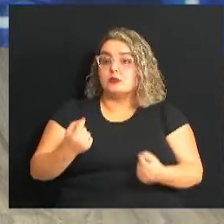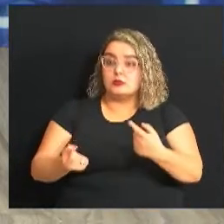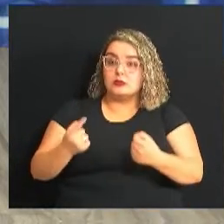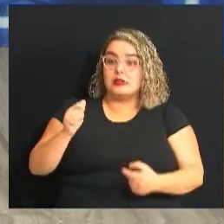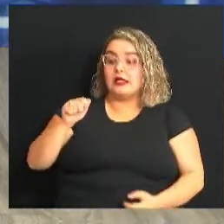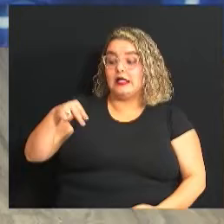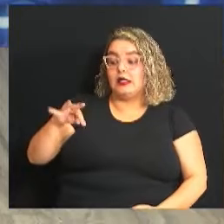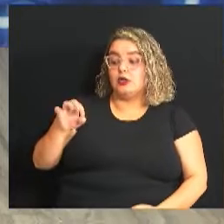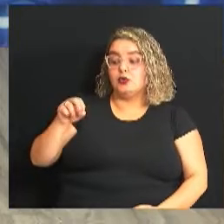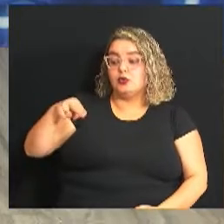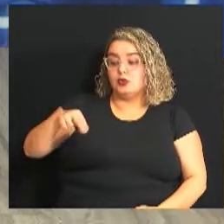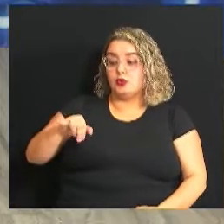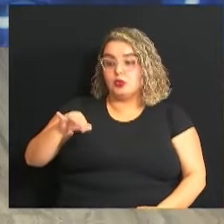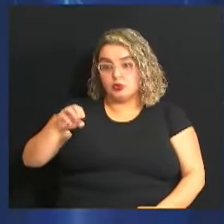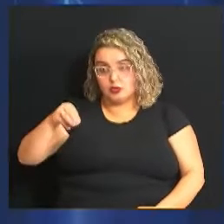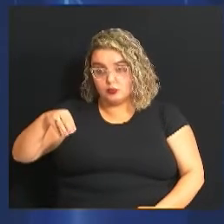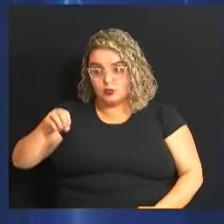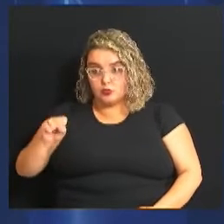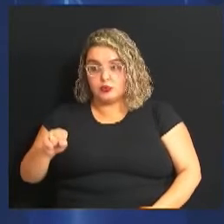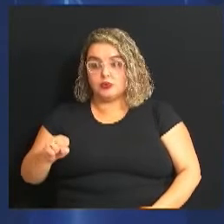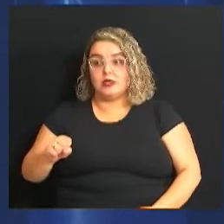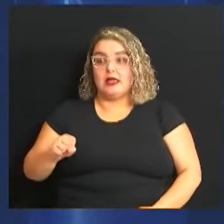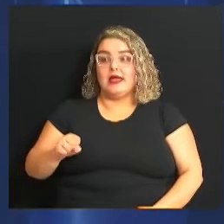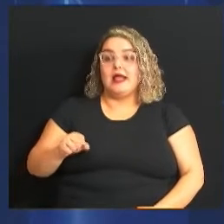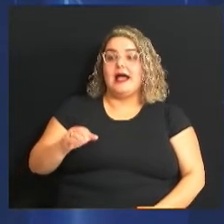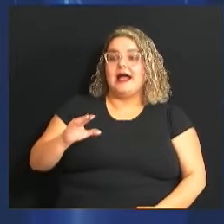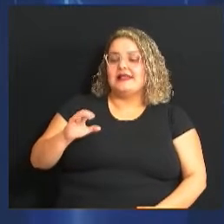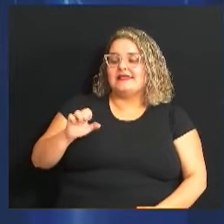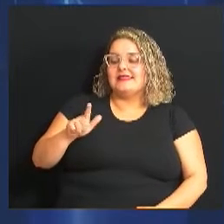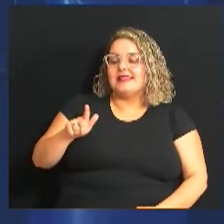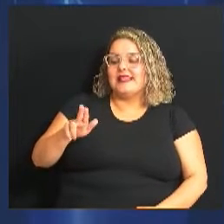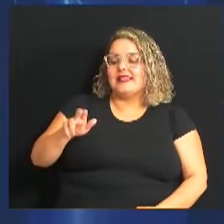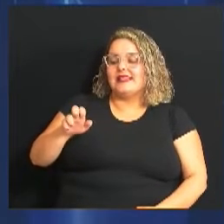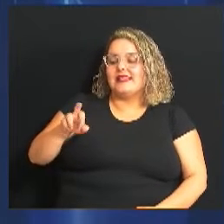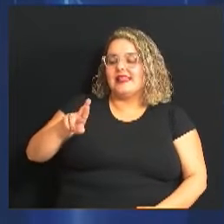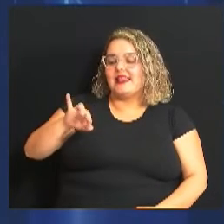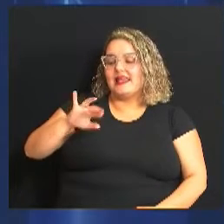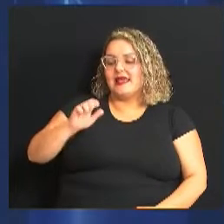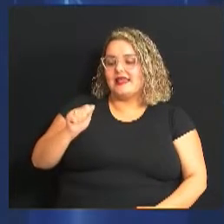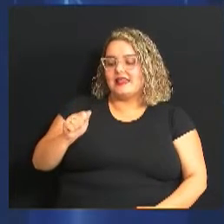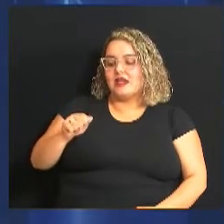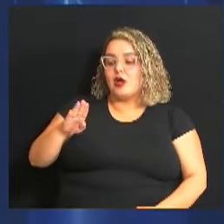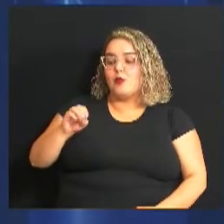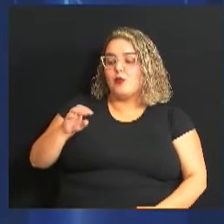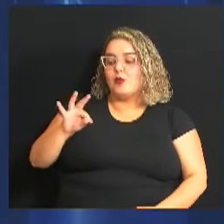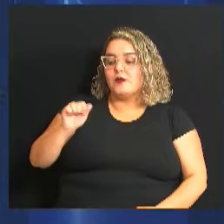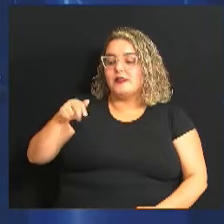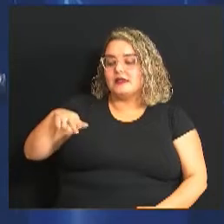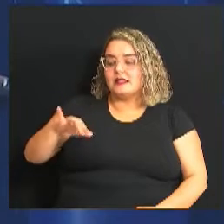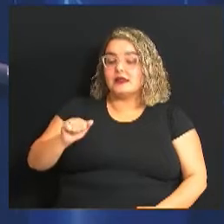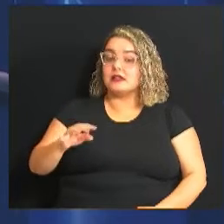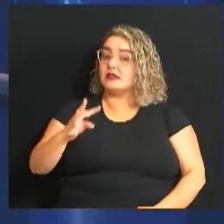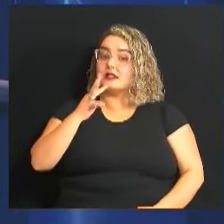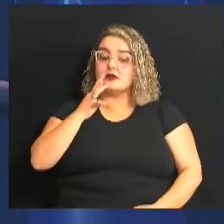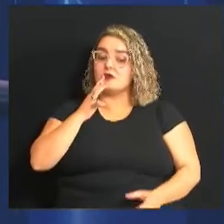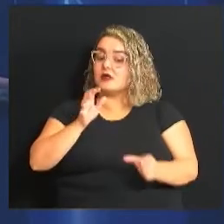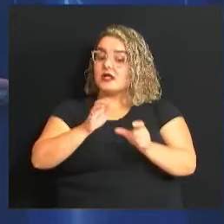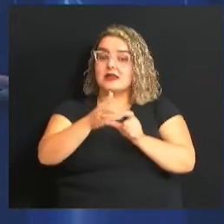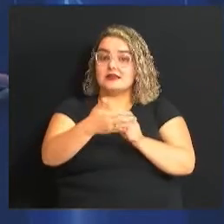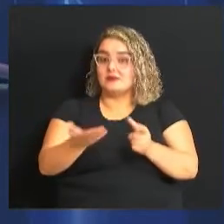da biofilia seria a cegueira botânica, que é uma expressão que muita gente não conhece, né? Mas que caracteriza